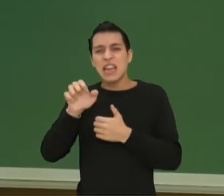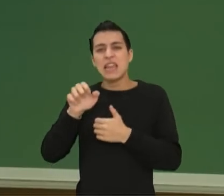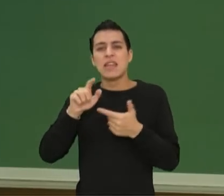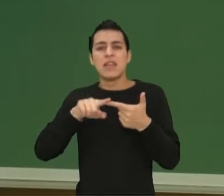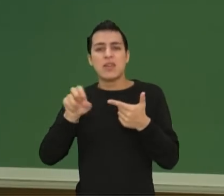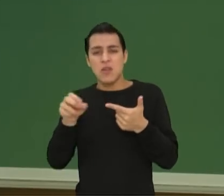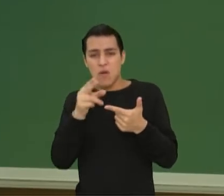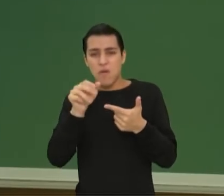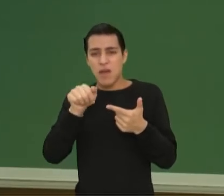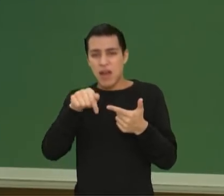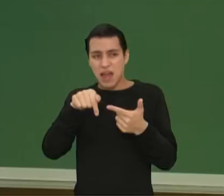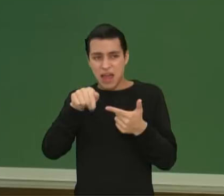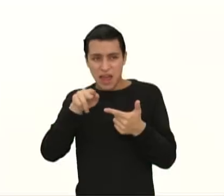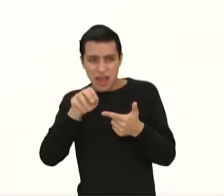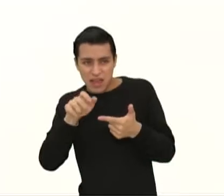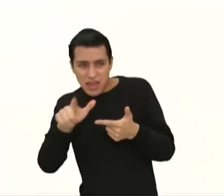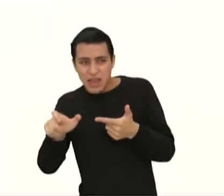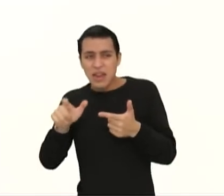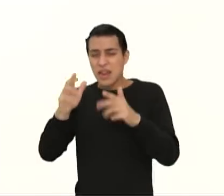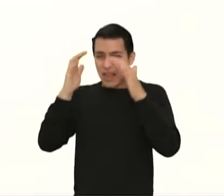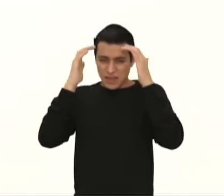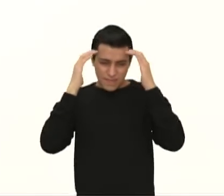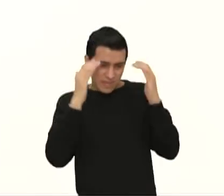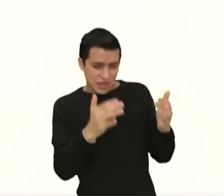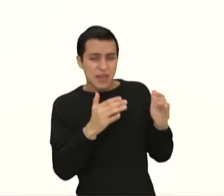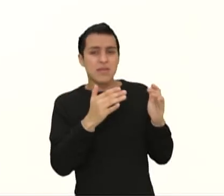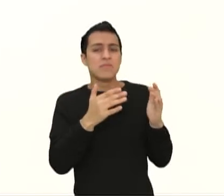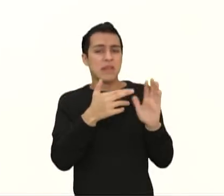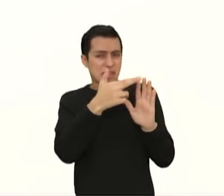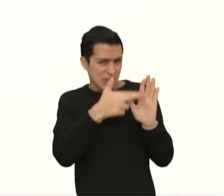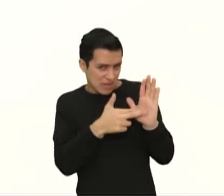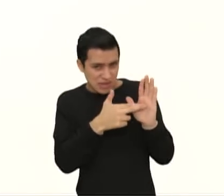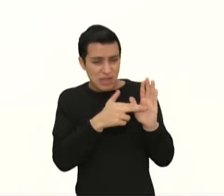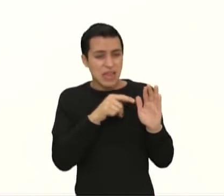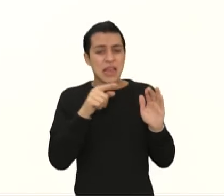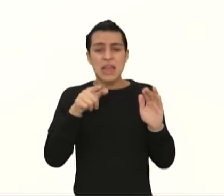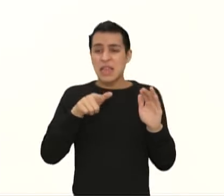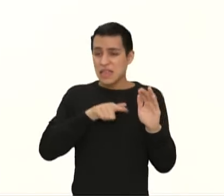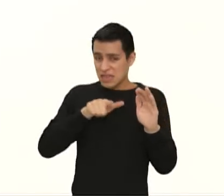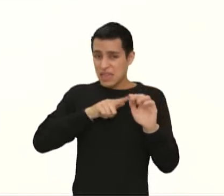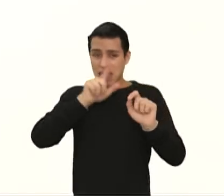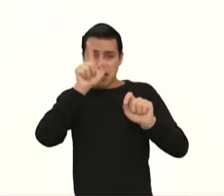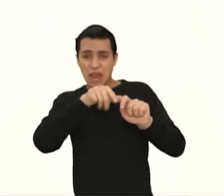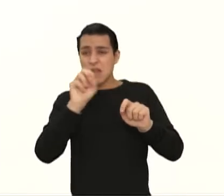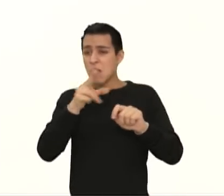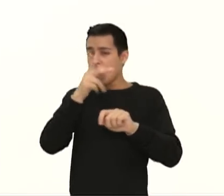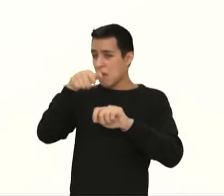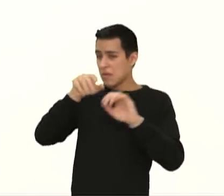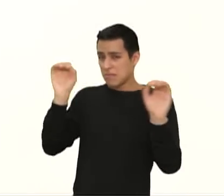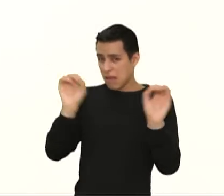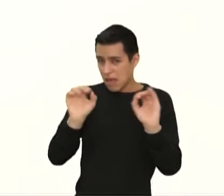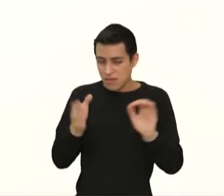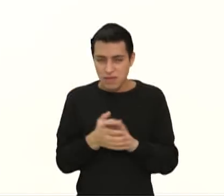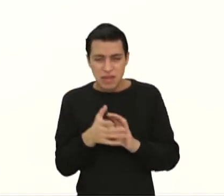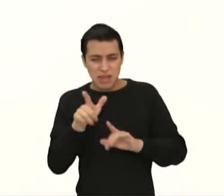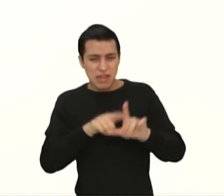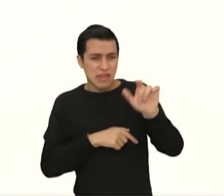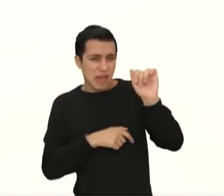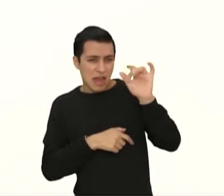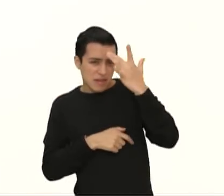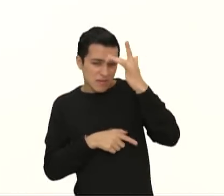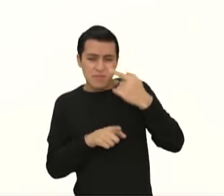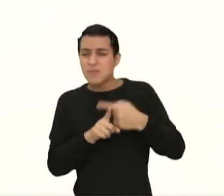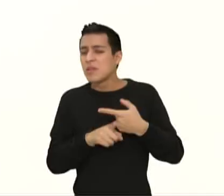aquele, respeitando a regência. Lembrando, aquele com crase ou sem crase. Letra A. Não sei por que